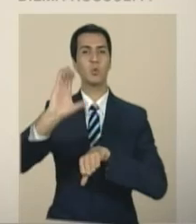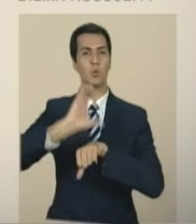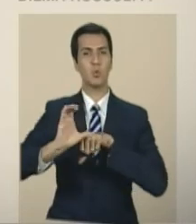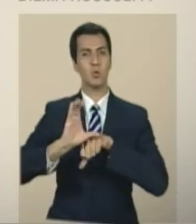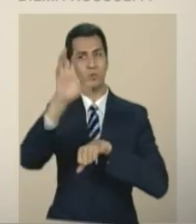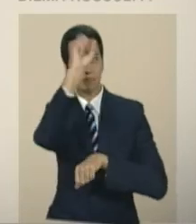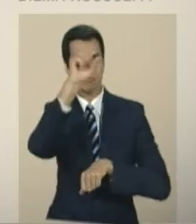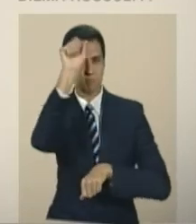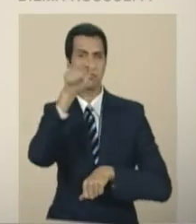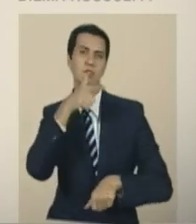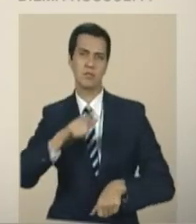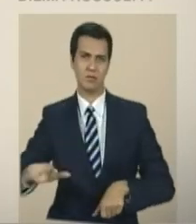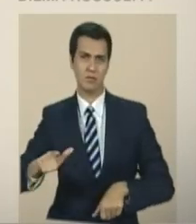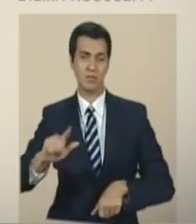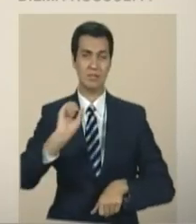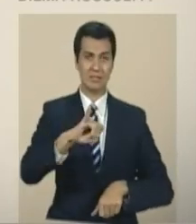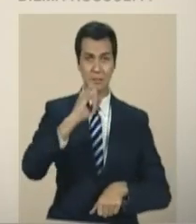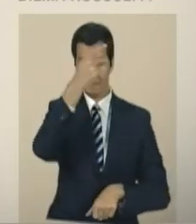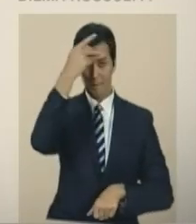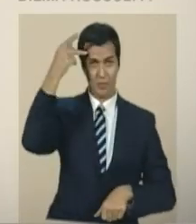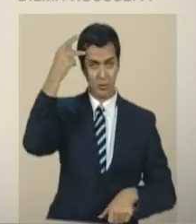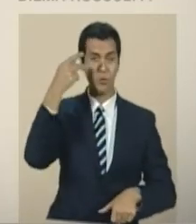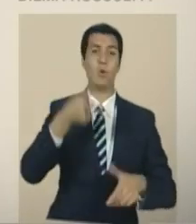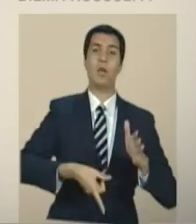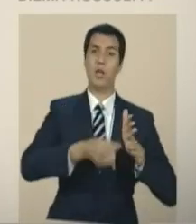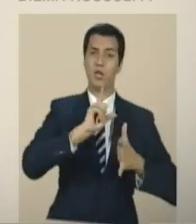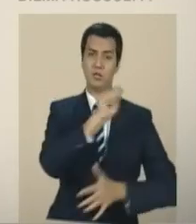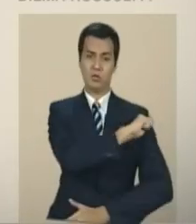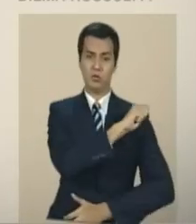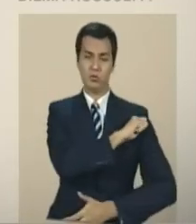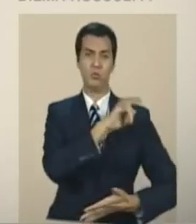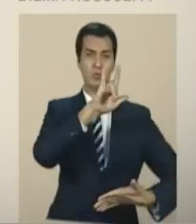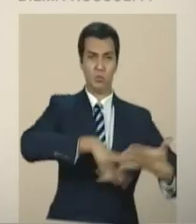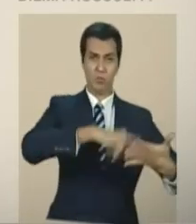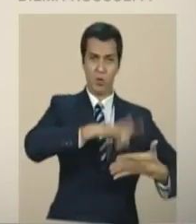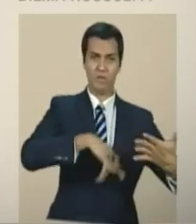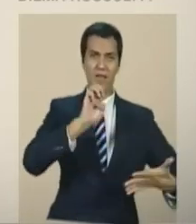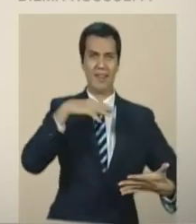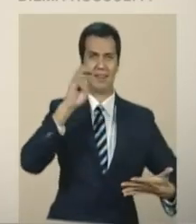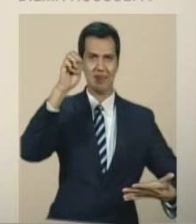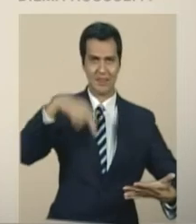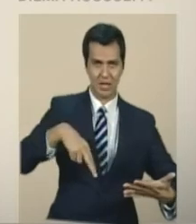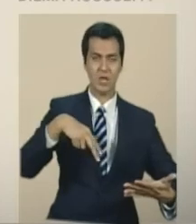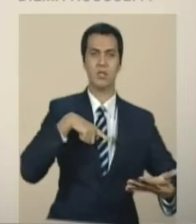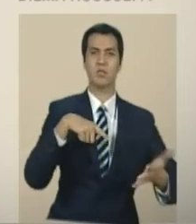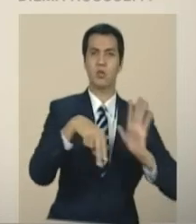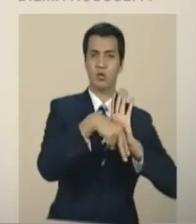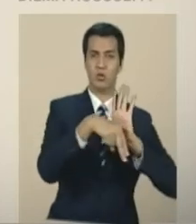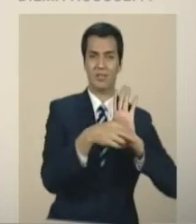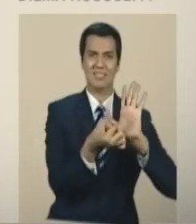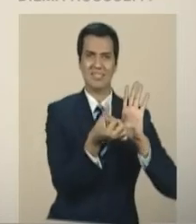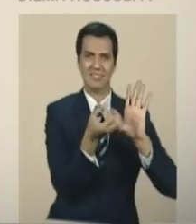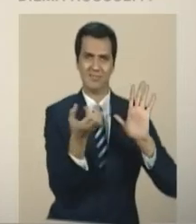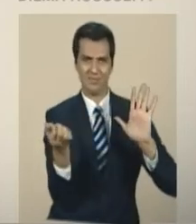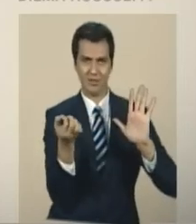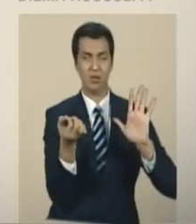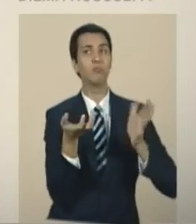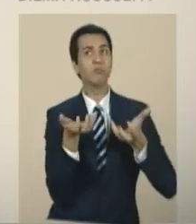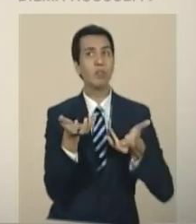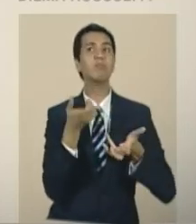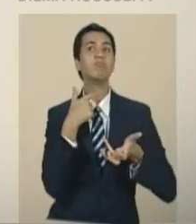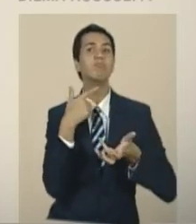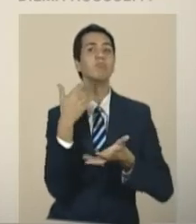quem tiver mais de 600 pontos no ENEM e quiser também se candidatar a uma bolsa no exterior